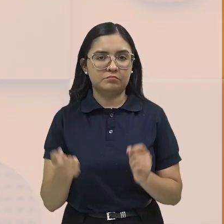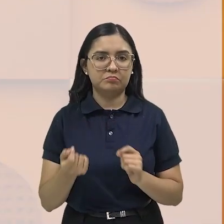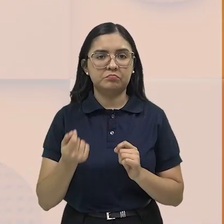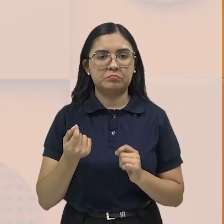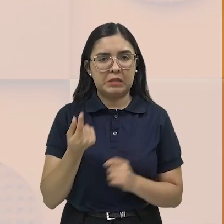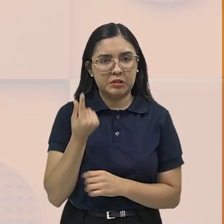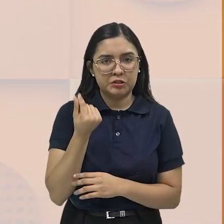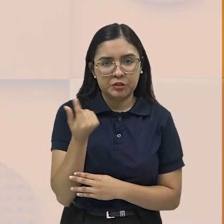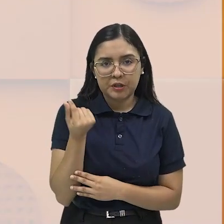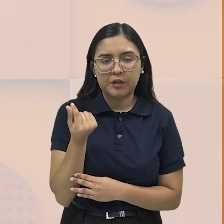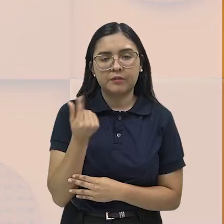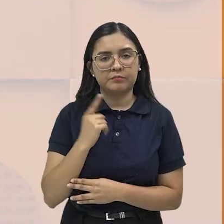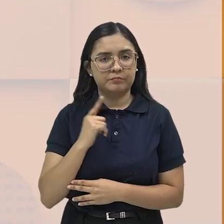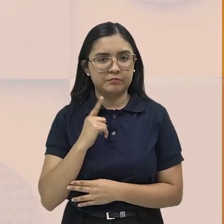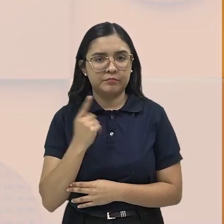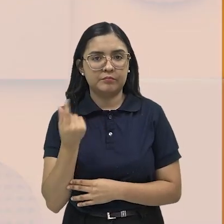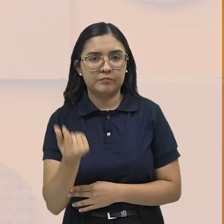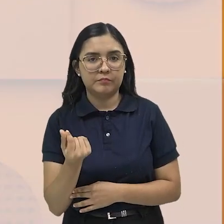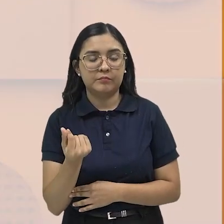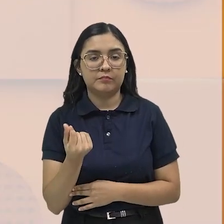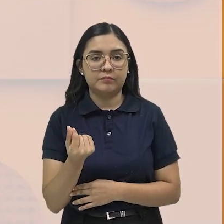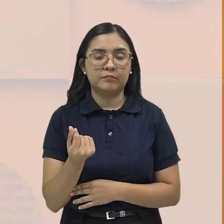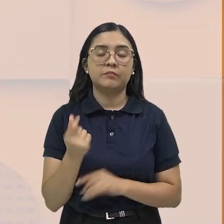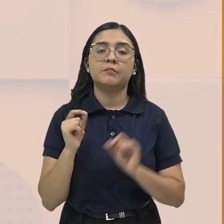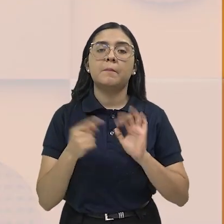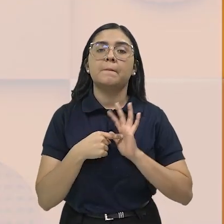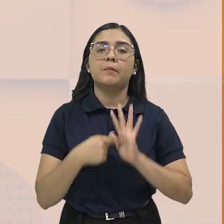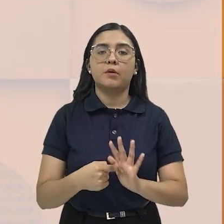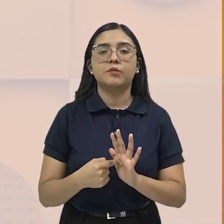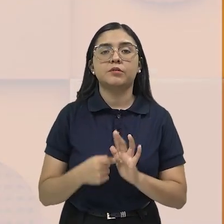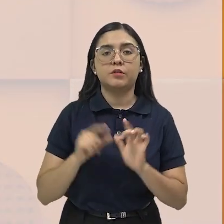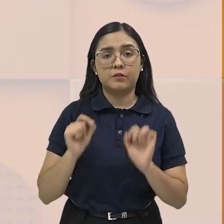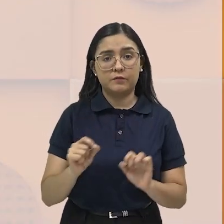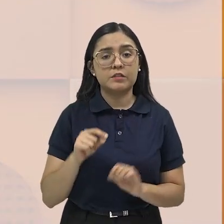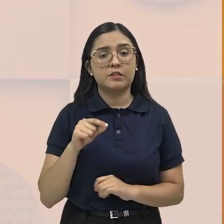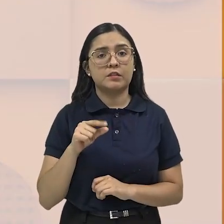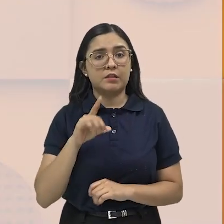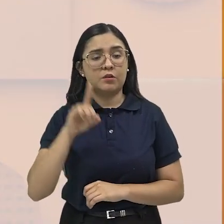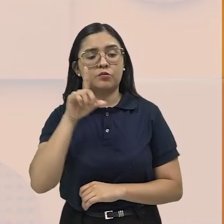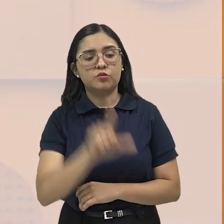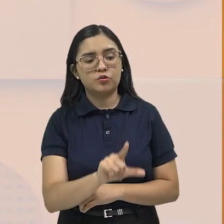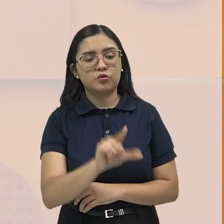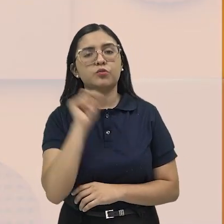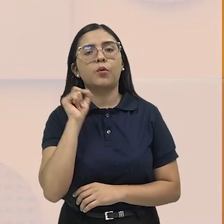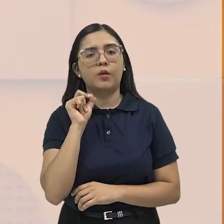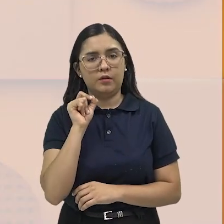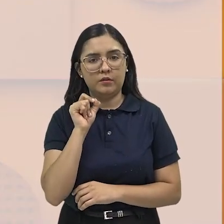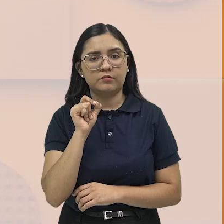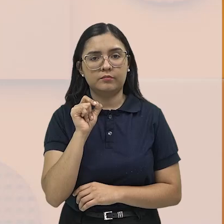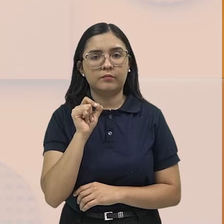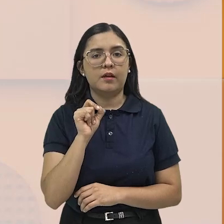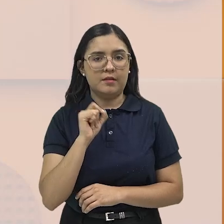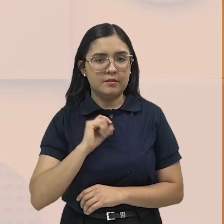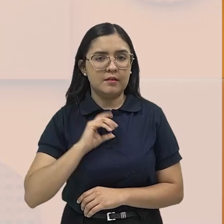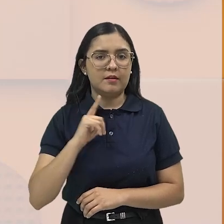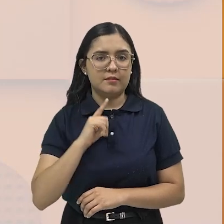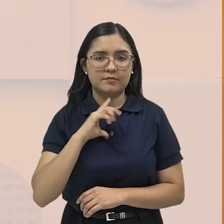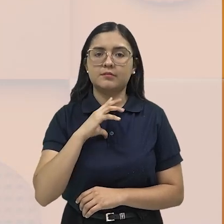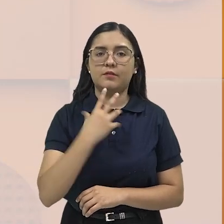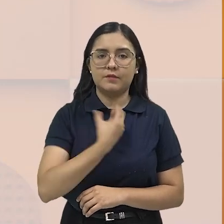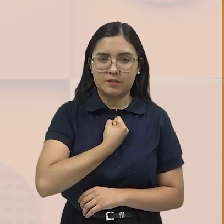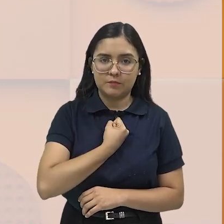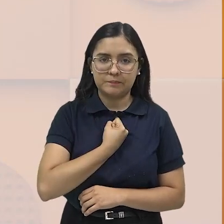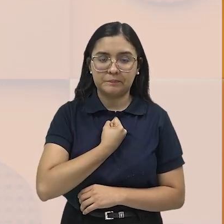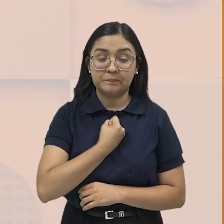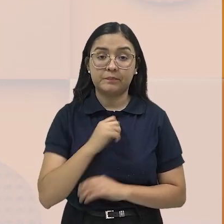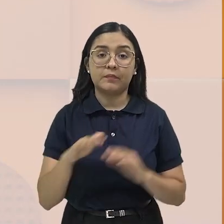bem-sucedido financeiramente era um indício de que você era um escolhido, um predestinado à salvação.